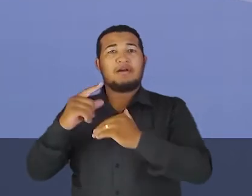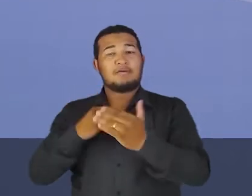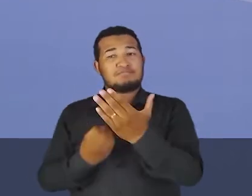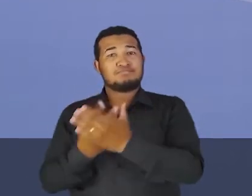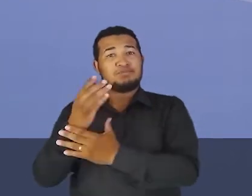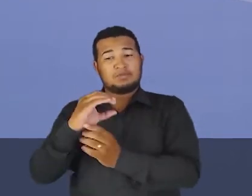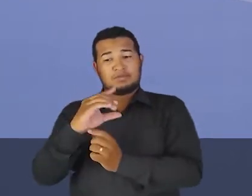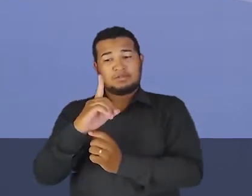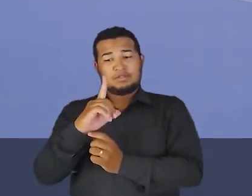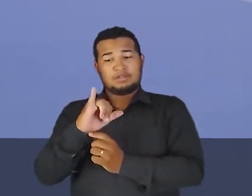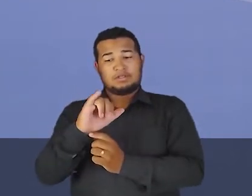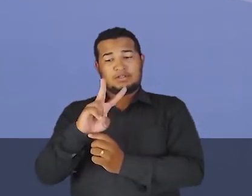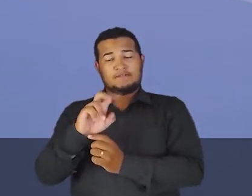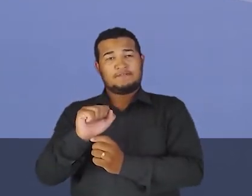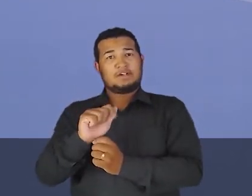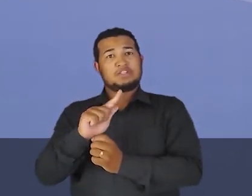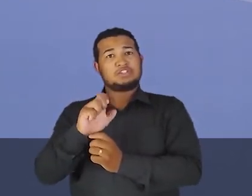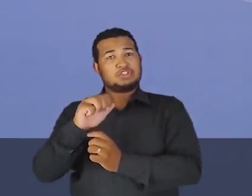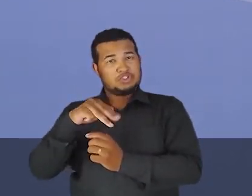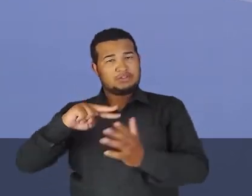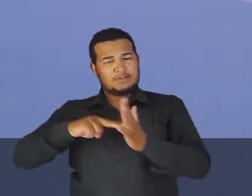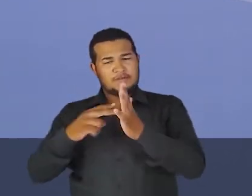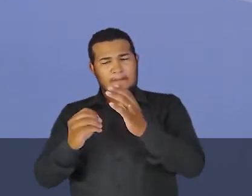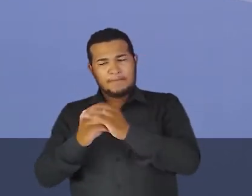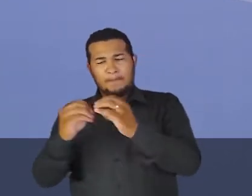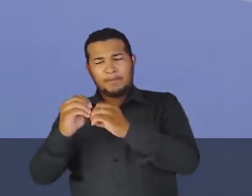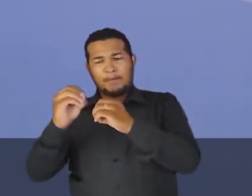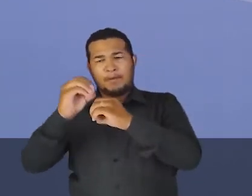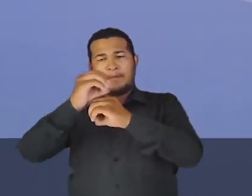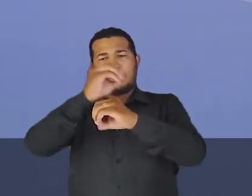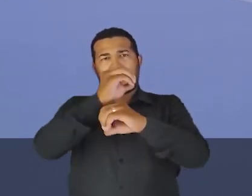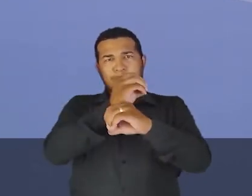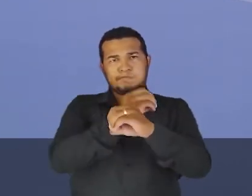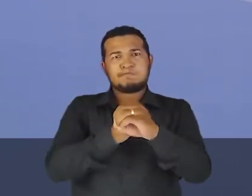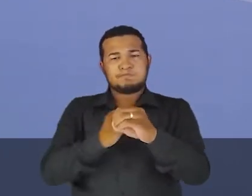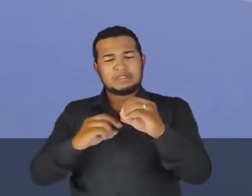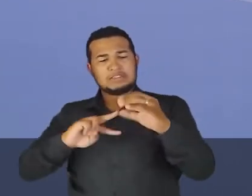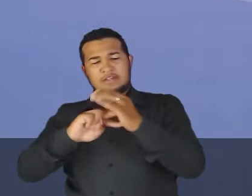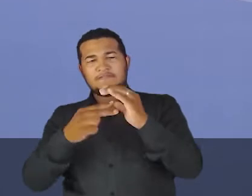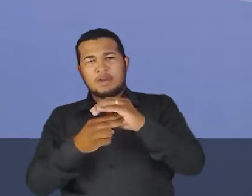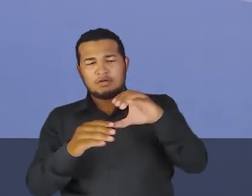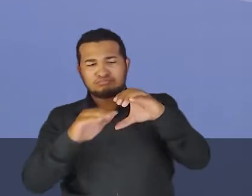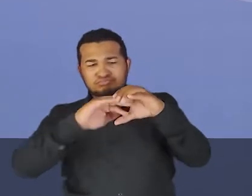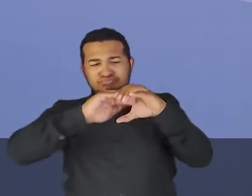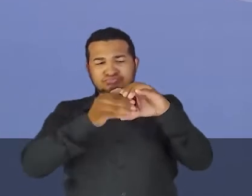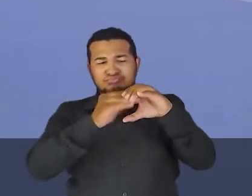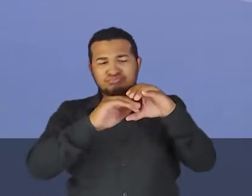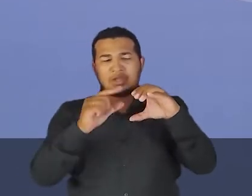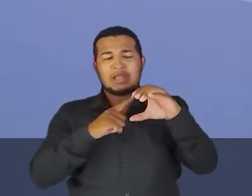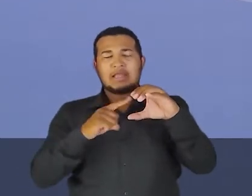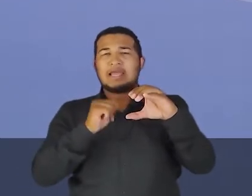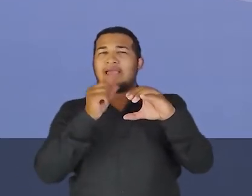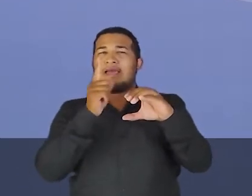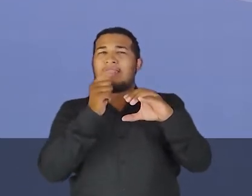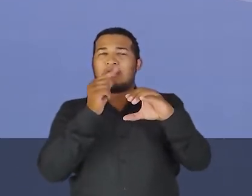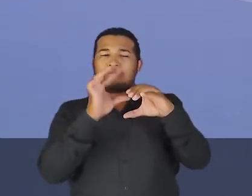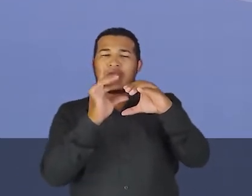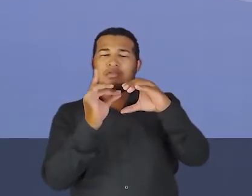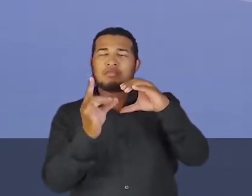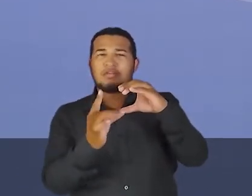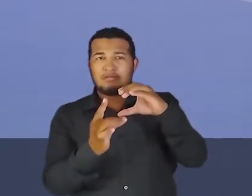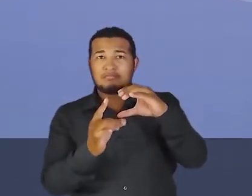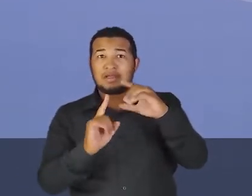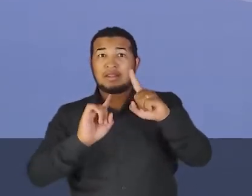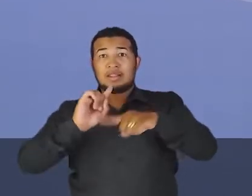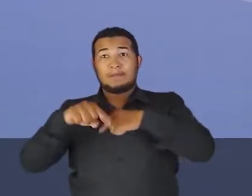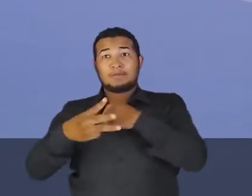forma a mórula, que é um maciço de células, vai criar uma cavidade interna cheia de líquido, chamado de blástula, e depois vai ter a